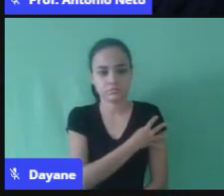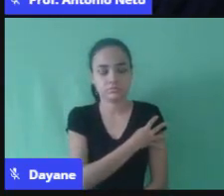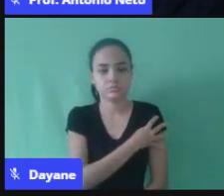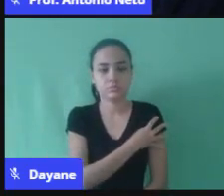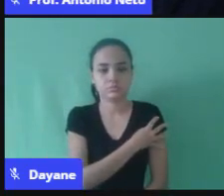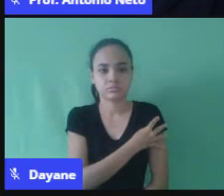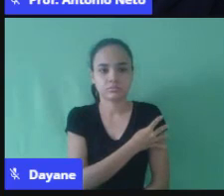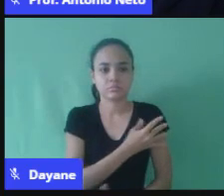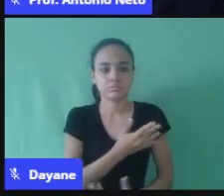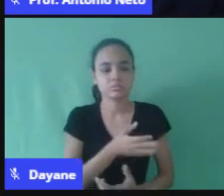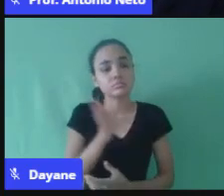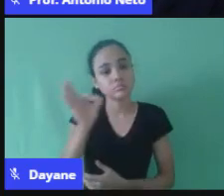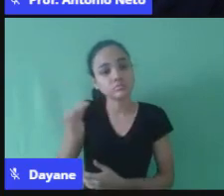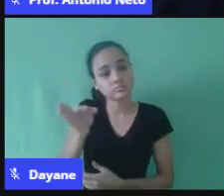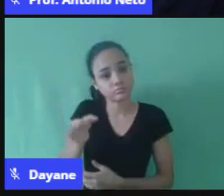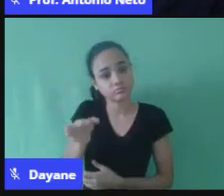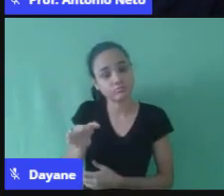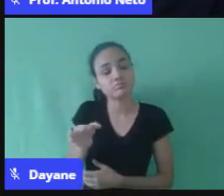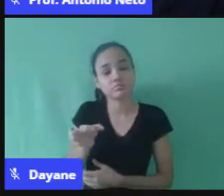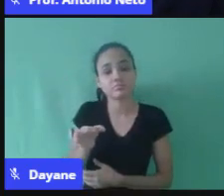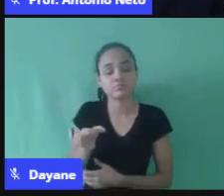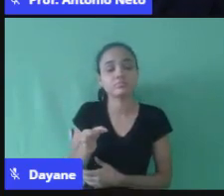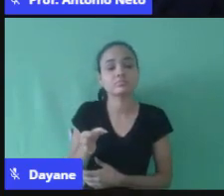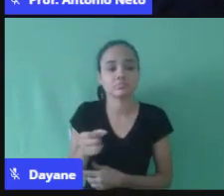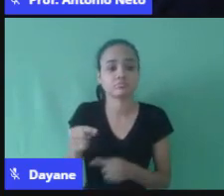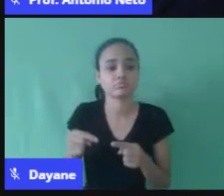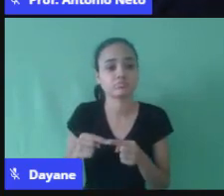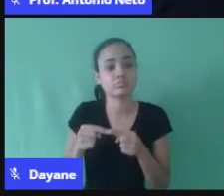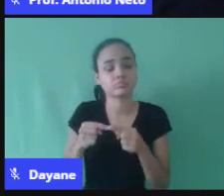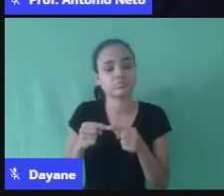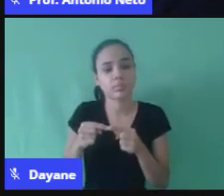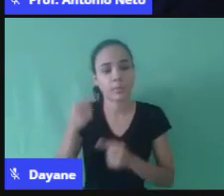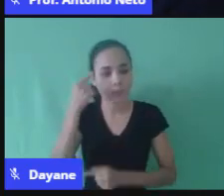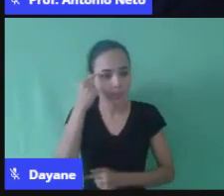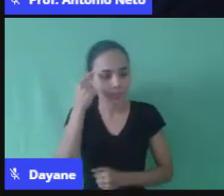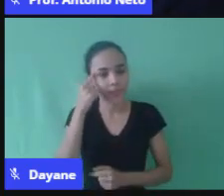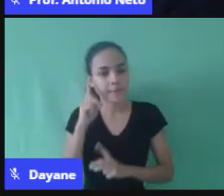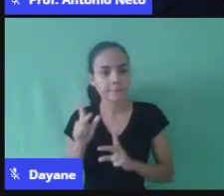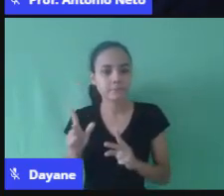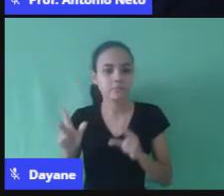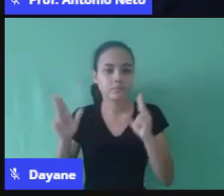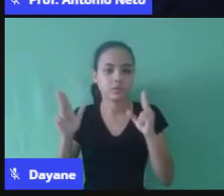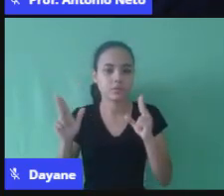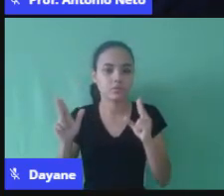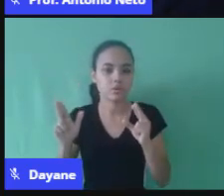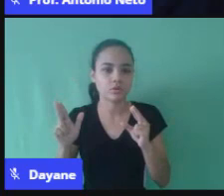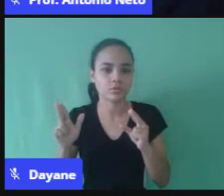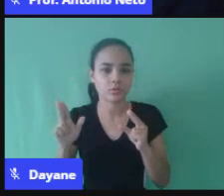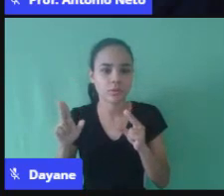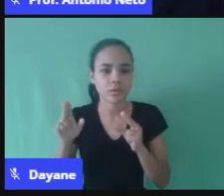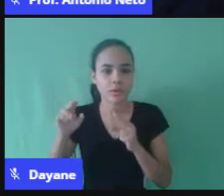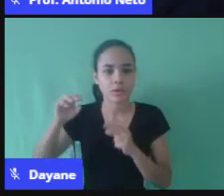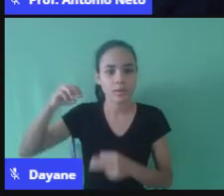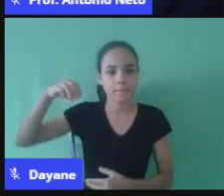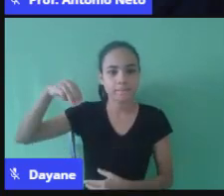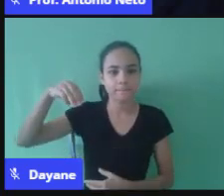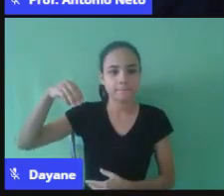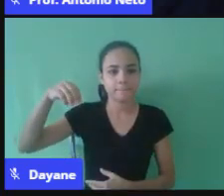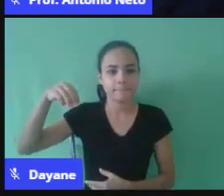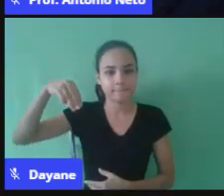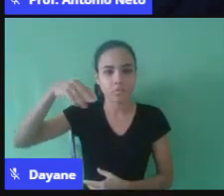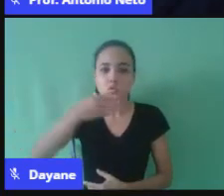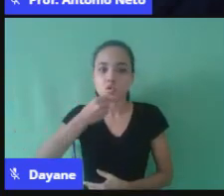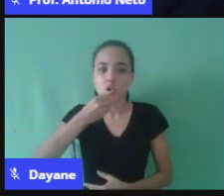Exatamente, isso mesmo. E pensando nessa mesma perspectiva, tanto Marc Bloch como Le Goff